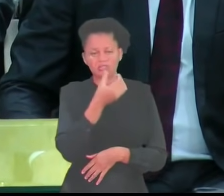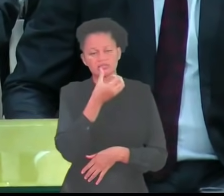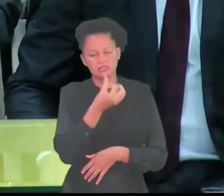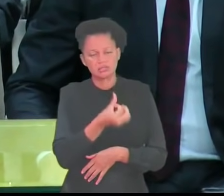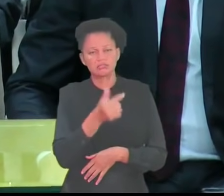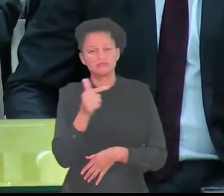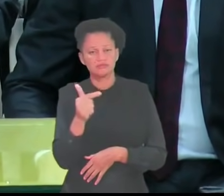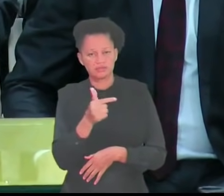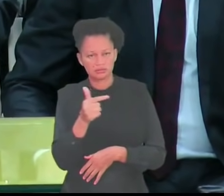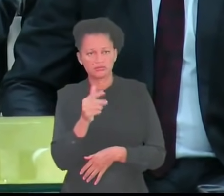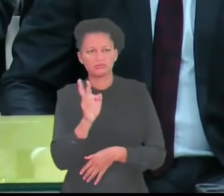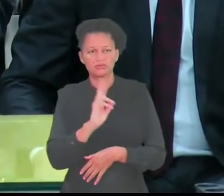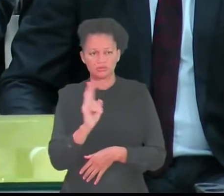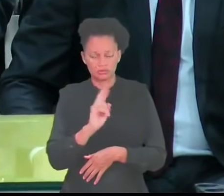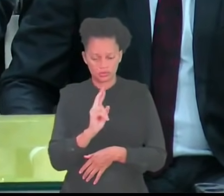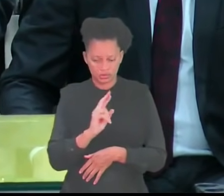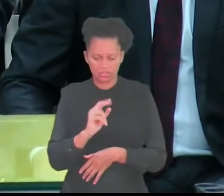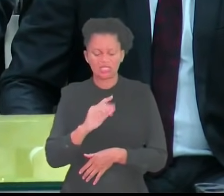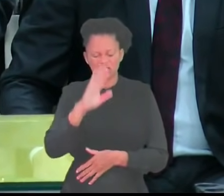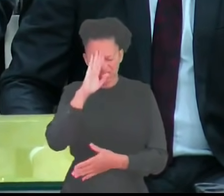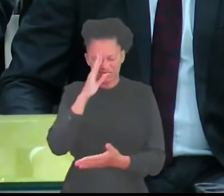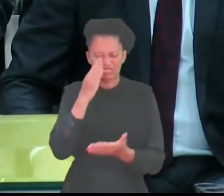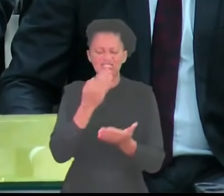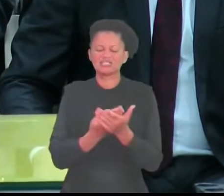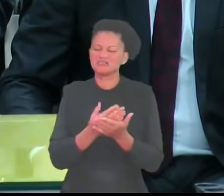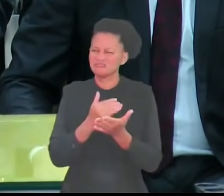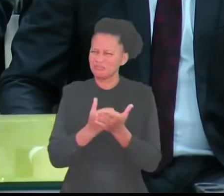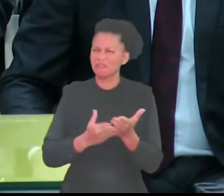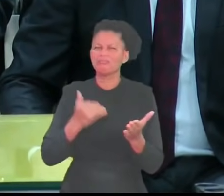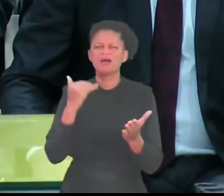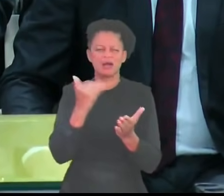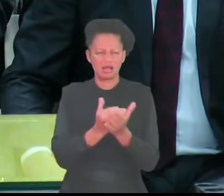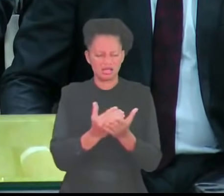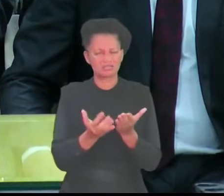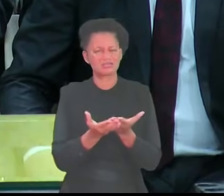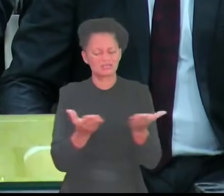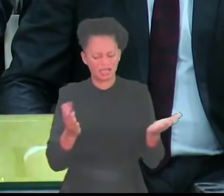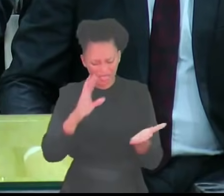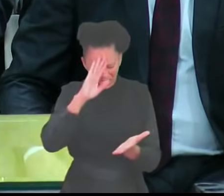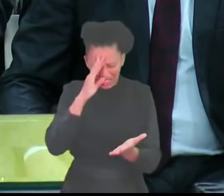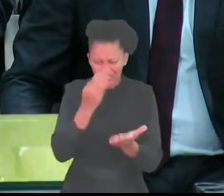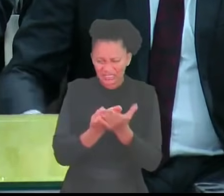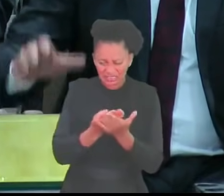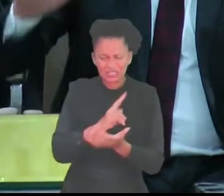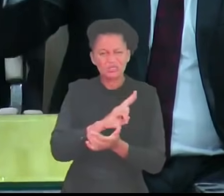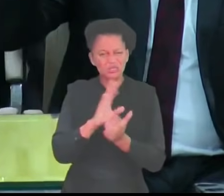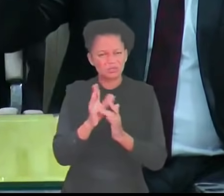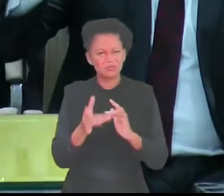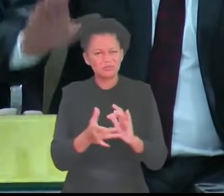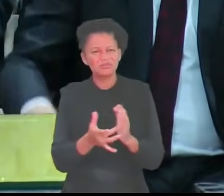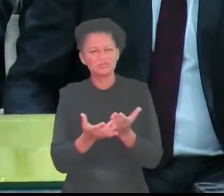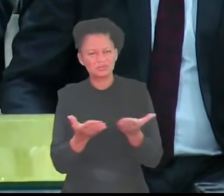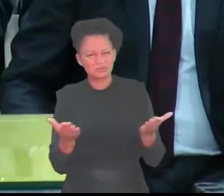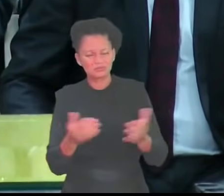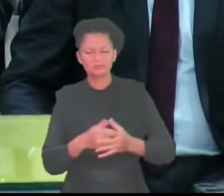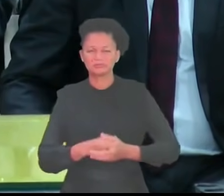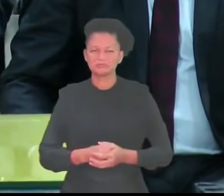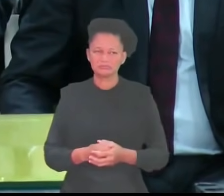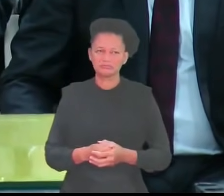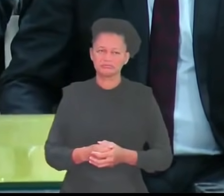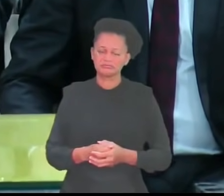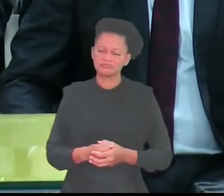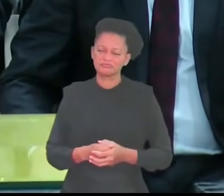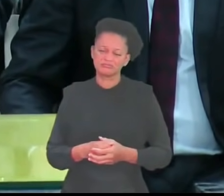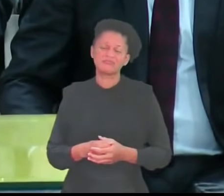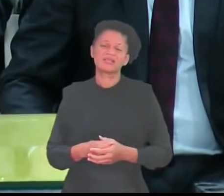R$ 2.622. E eu acredito que hoje vai sair mais, muito mais do que isso. Quem acredita em nome de Jesus, irmãos? Deve